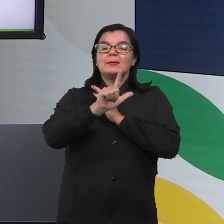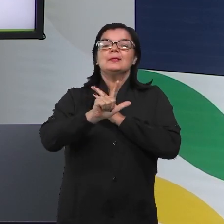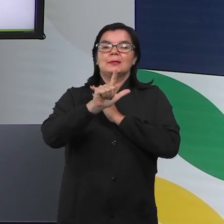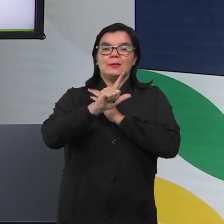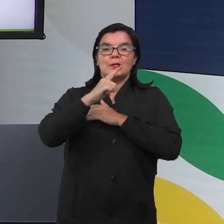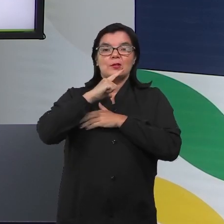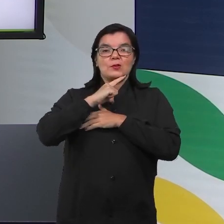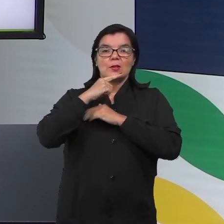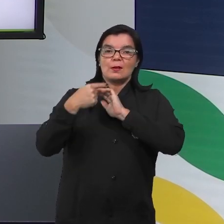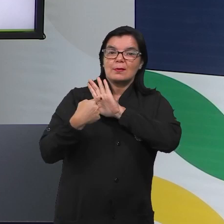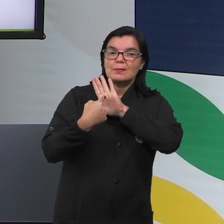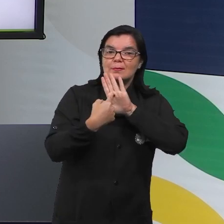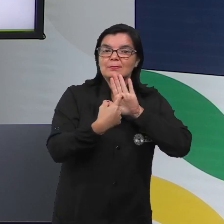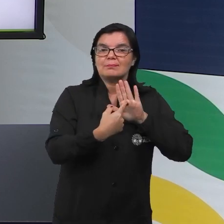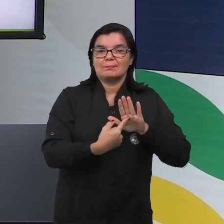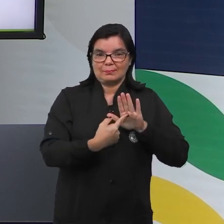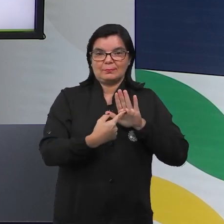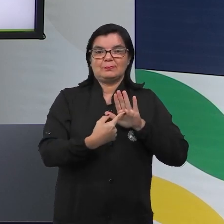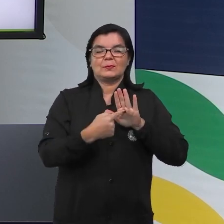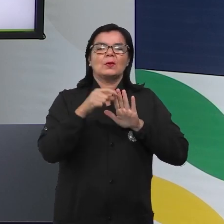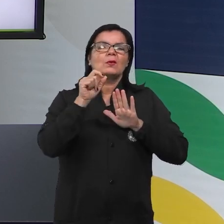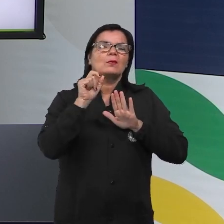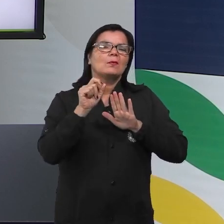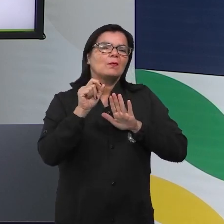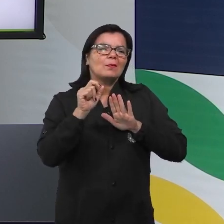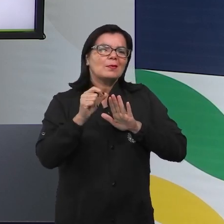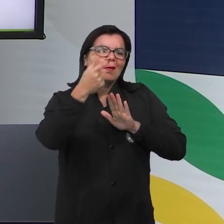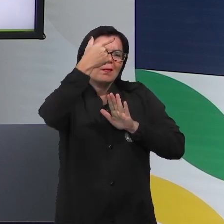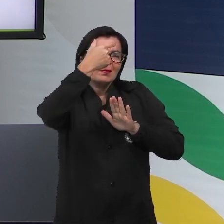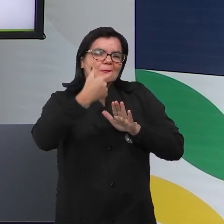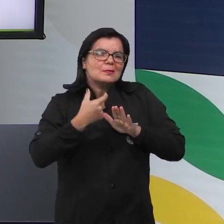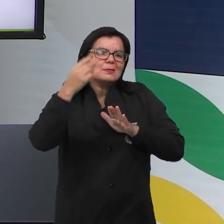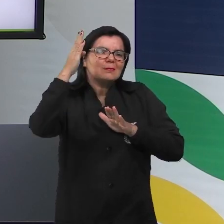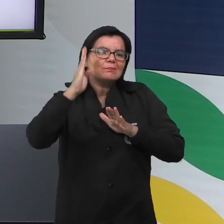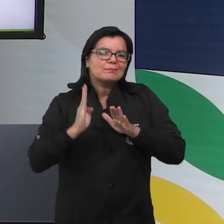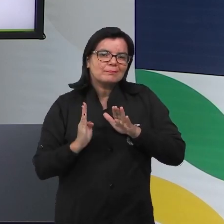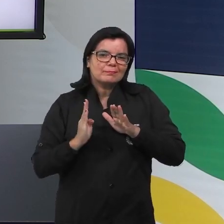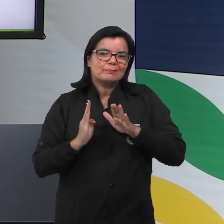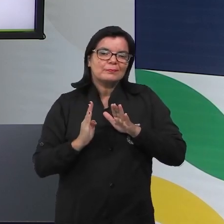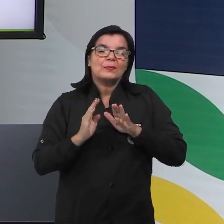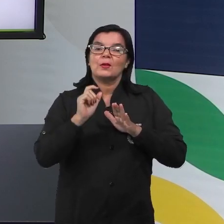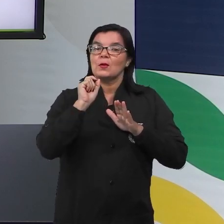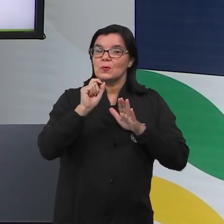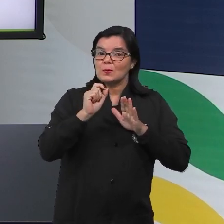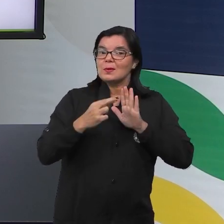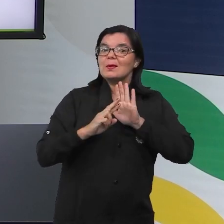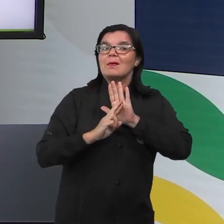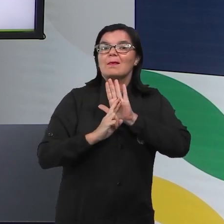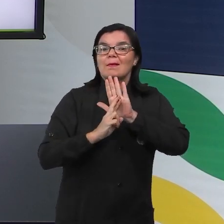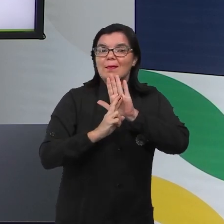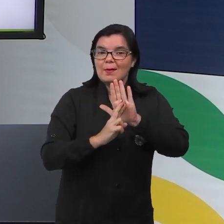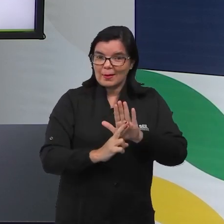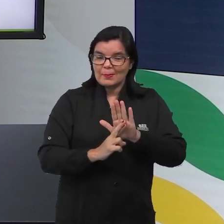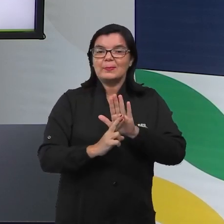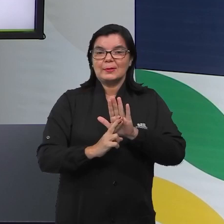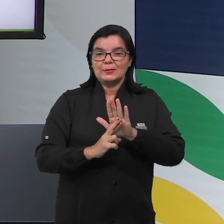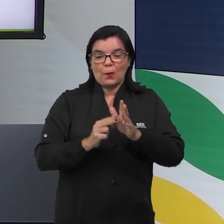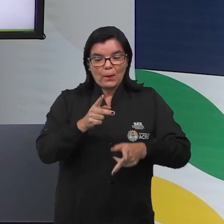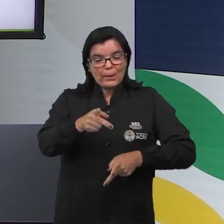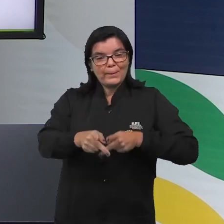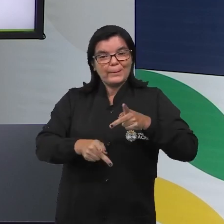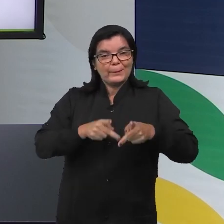quero identificar o que é ser brasileiro, o que representa mais o